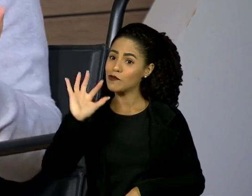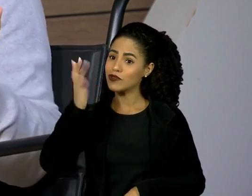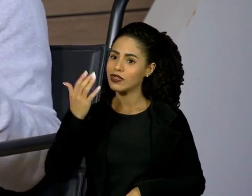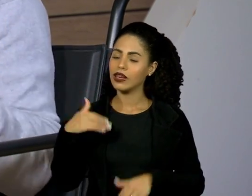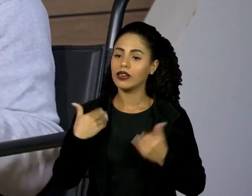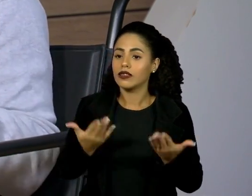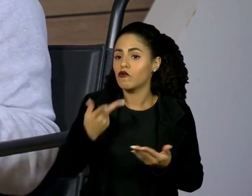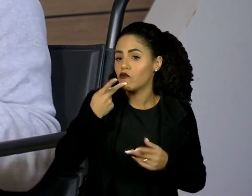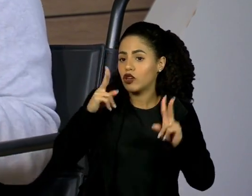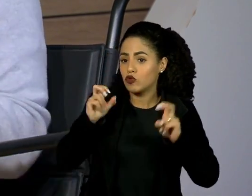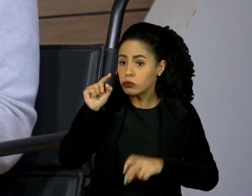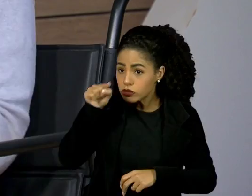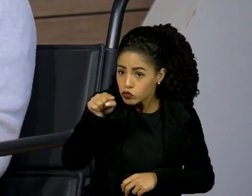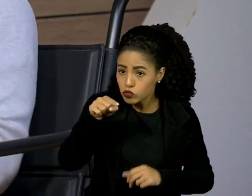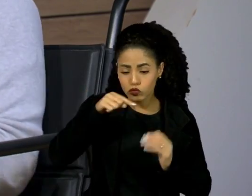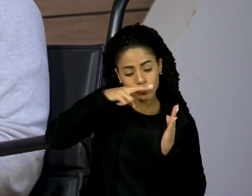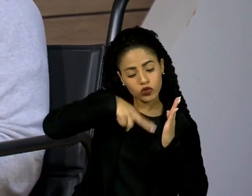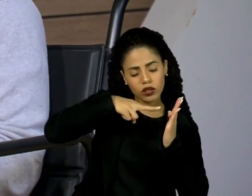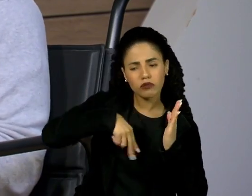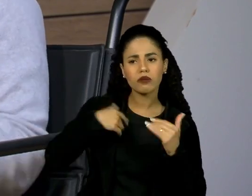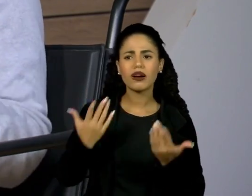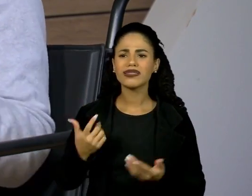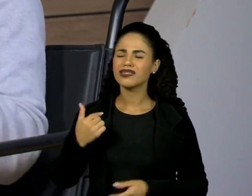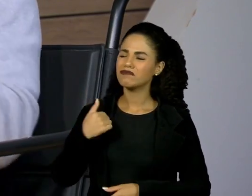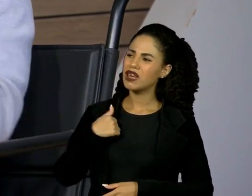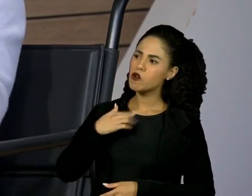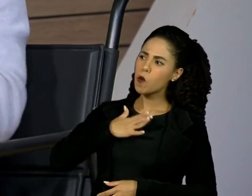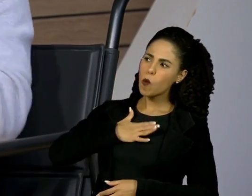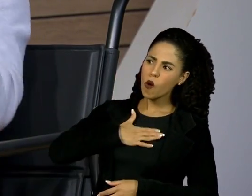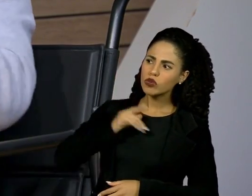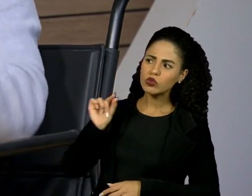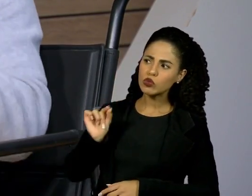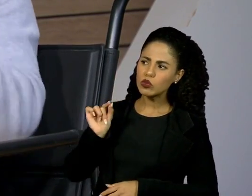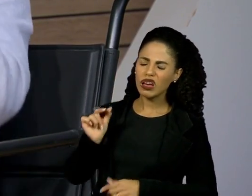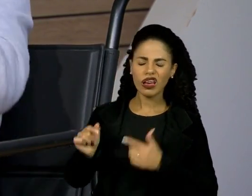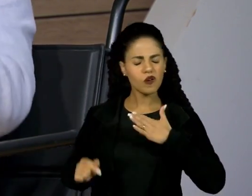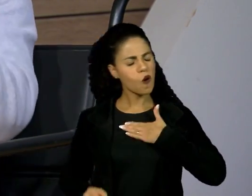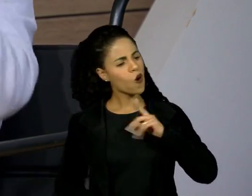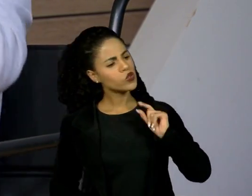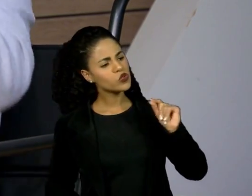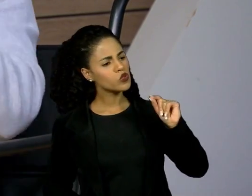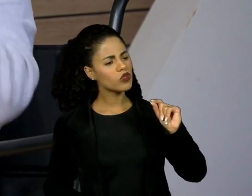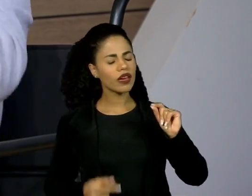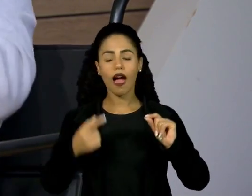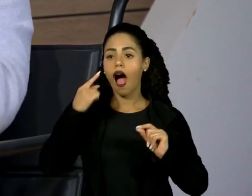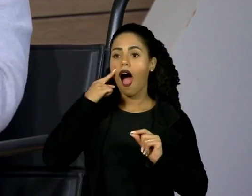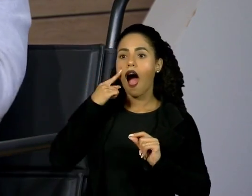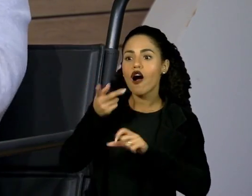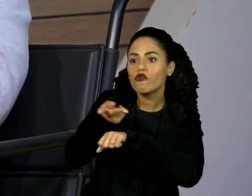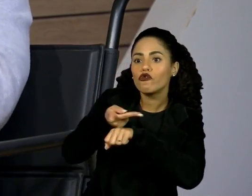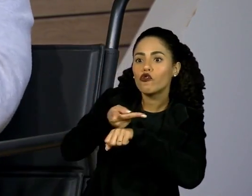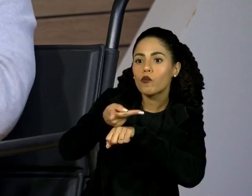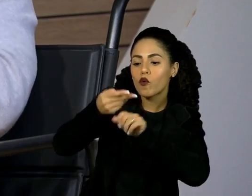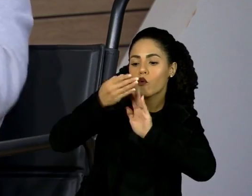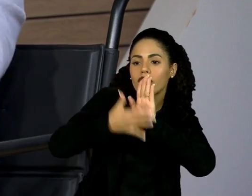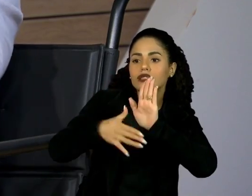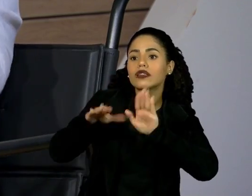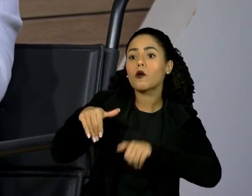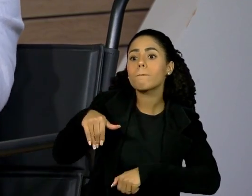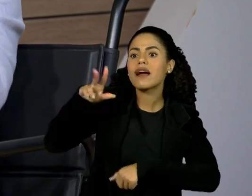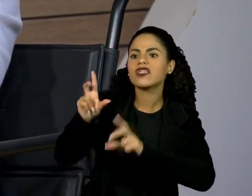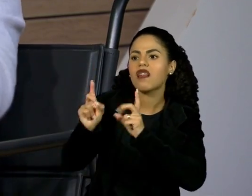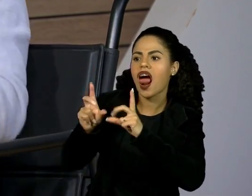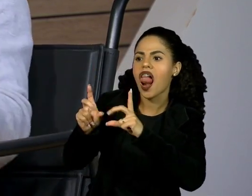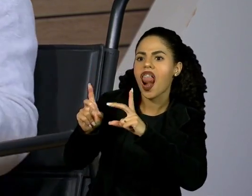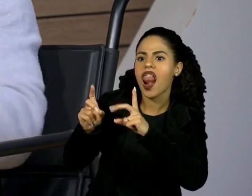não falam de leitura, e aí você fala assim, o que eu quero ler? Não sei, eu pegava a lista de mais vendidos, achando que aqueles livros eram os melhores,